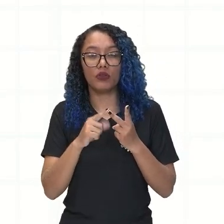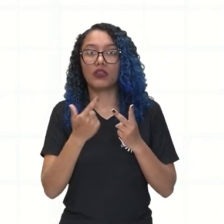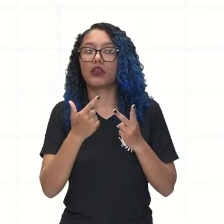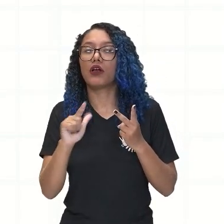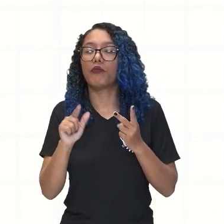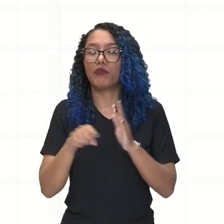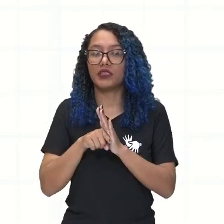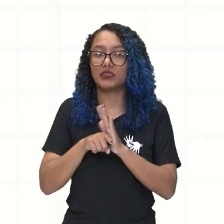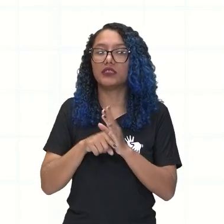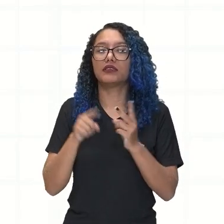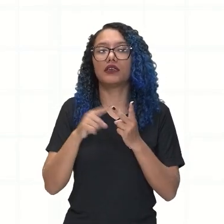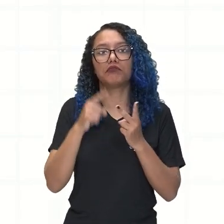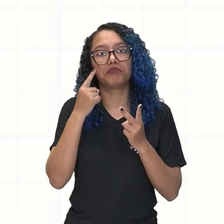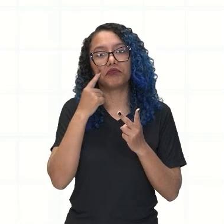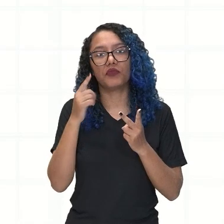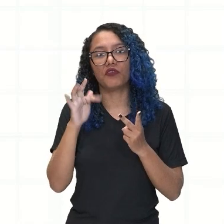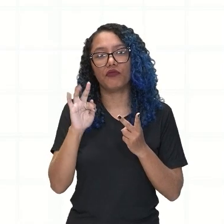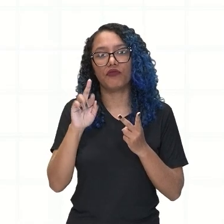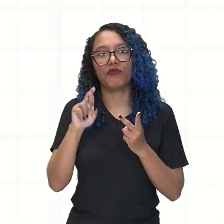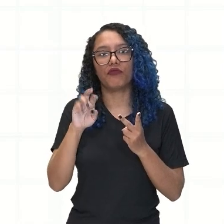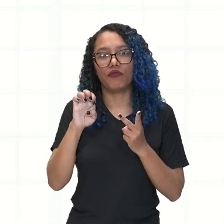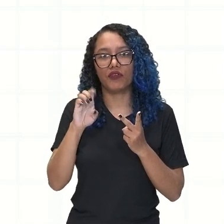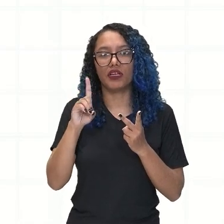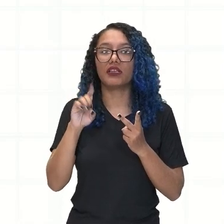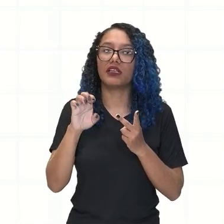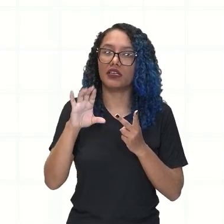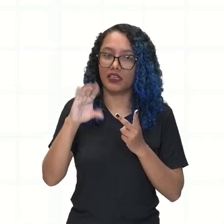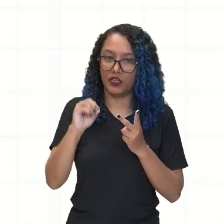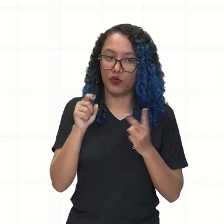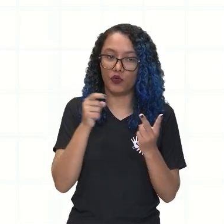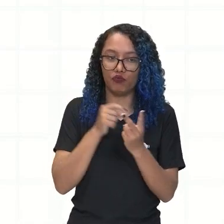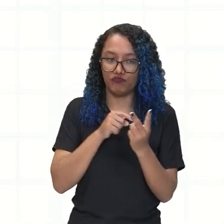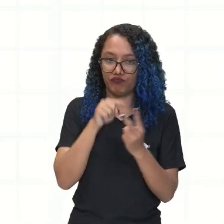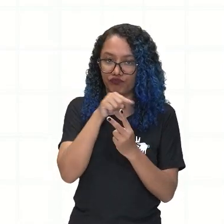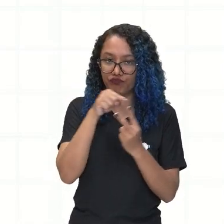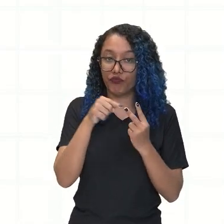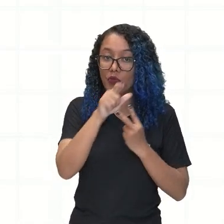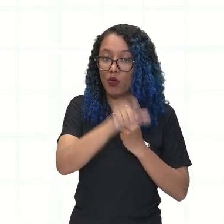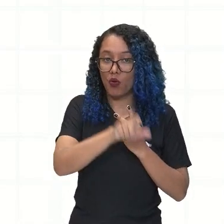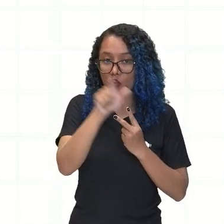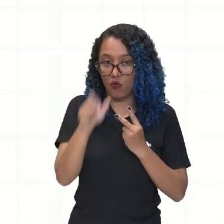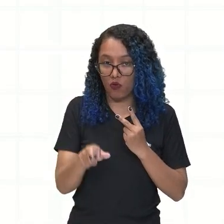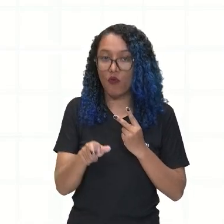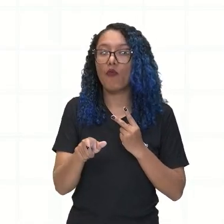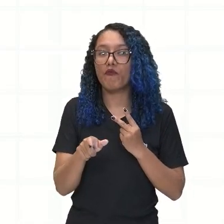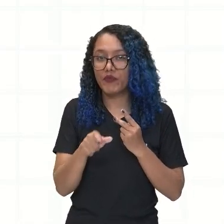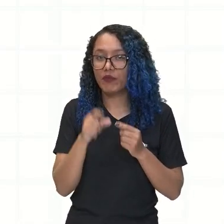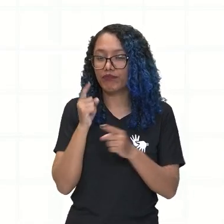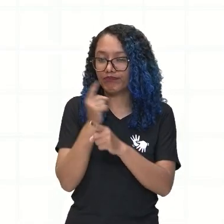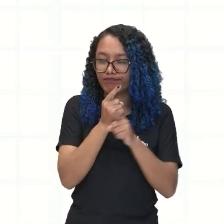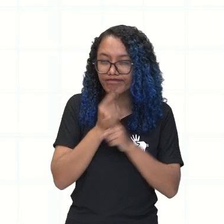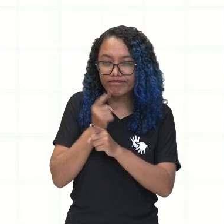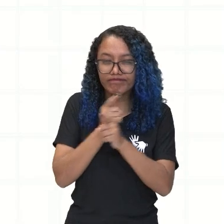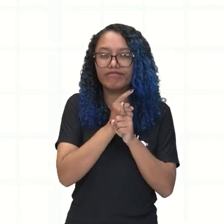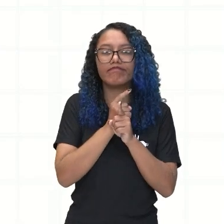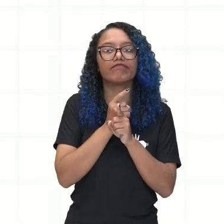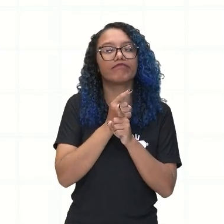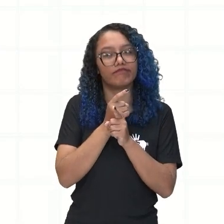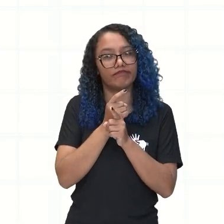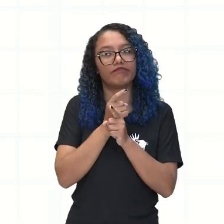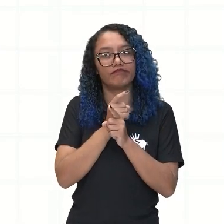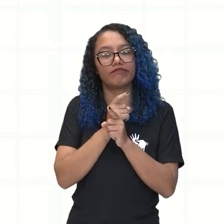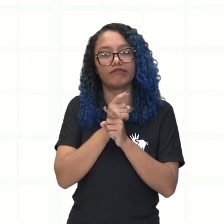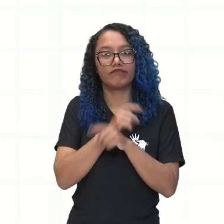Frederico de Grange, da Universidade Nacional de Córdoba. Então, notem aí que ele vai trazendo algumas informações